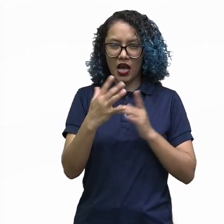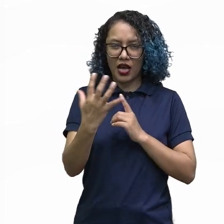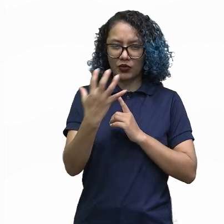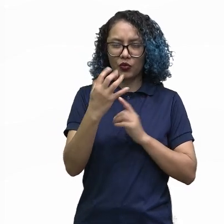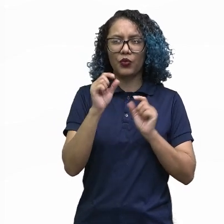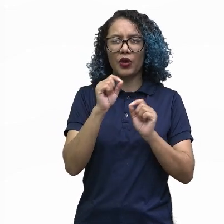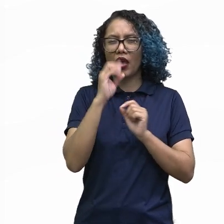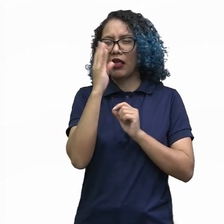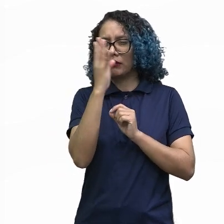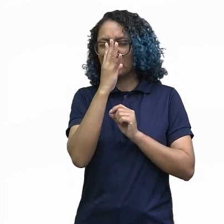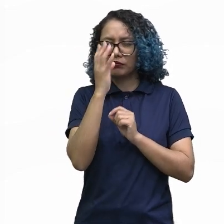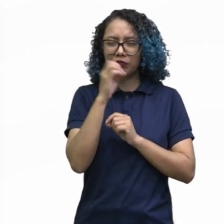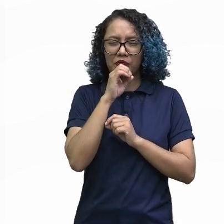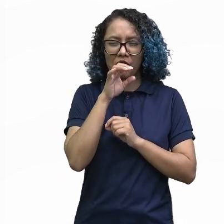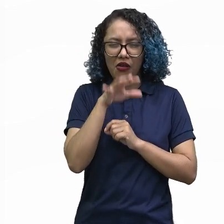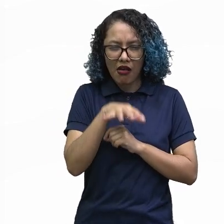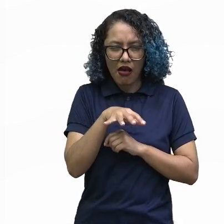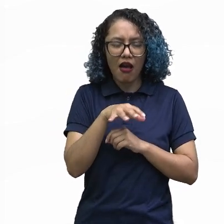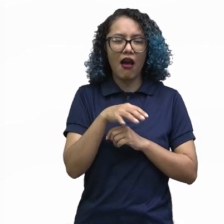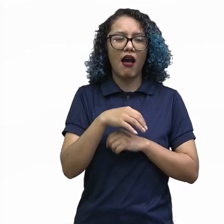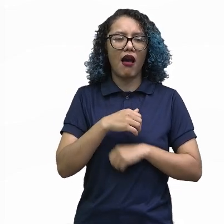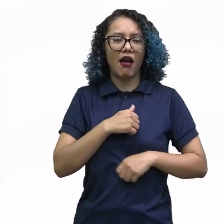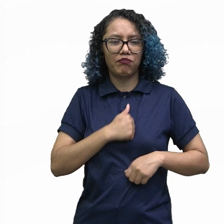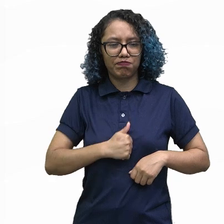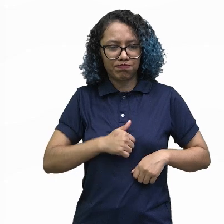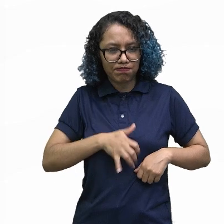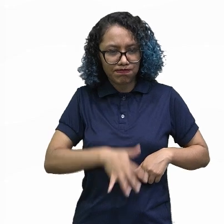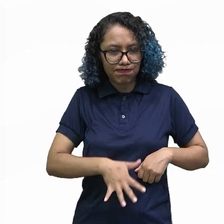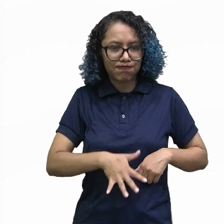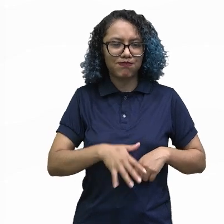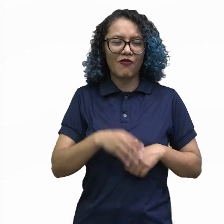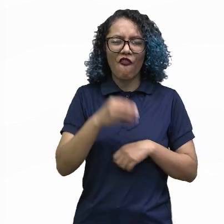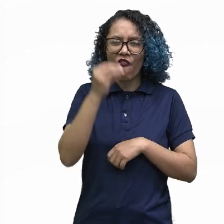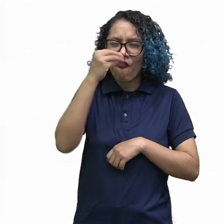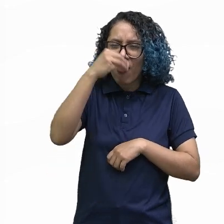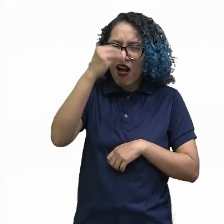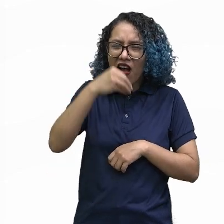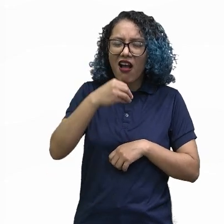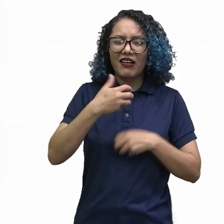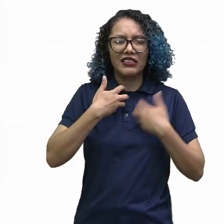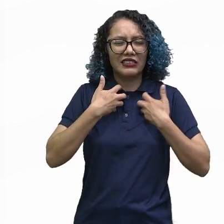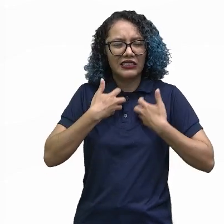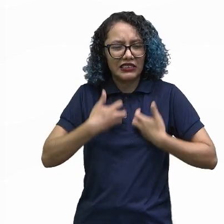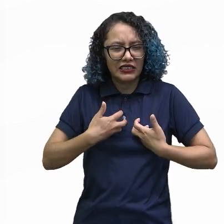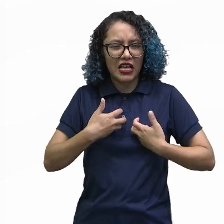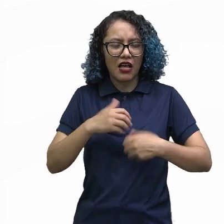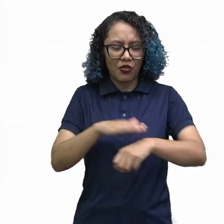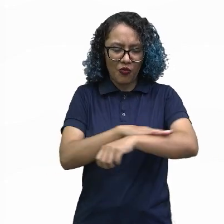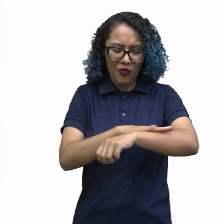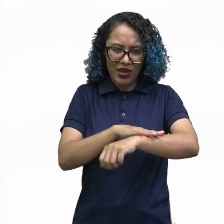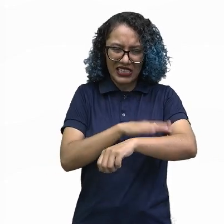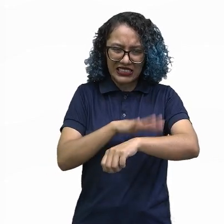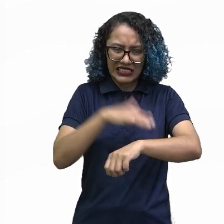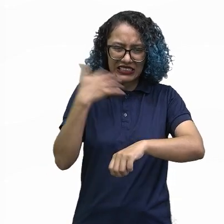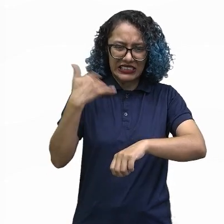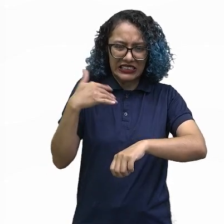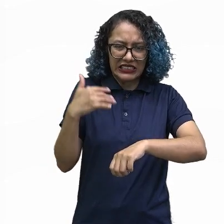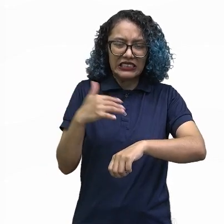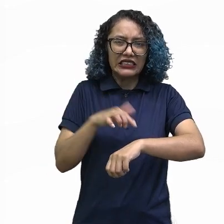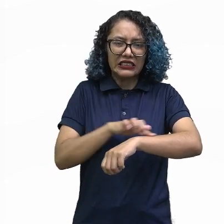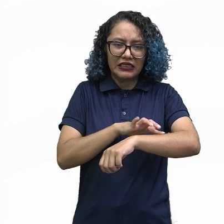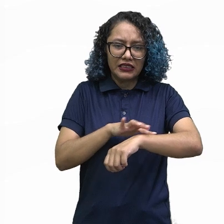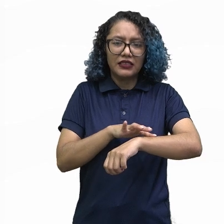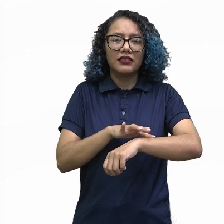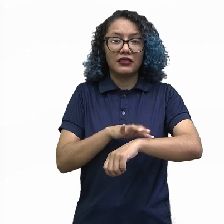náuseas, vômitos, diarreia, fraquezas e fadiga, queimadura na pele, em casos daquelas pessoas que